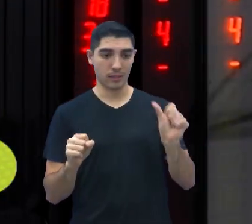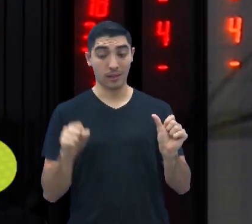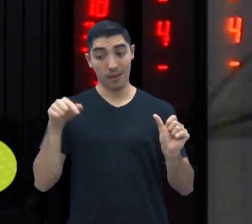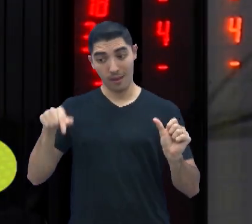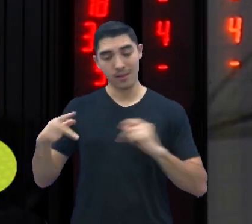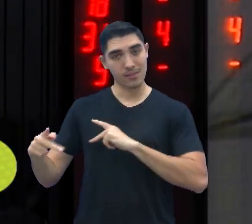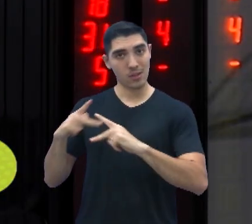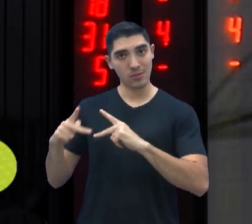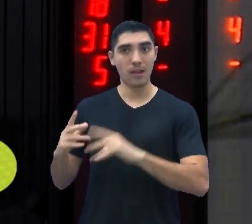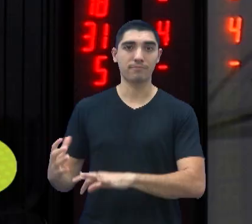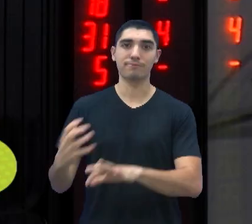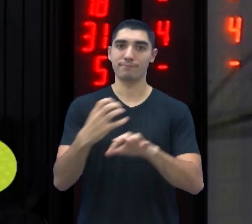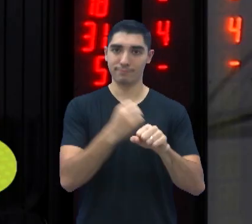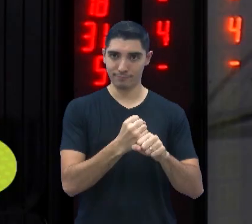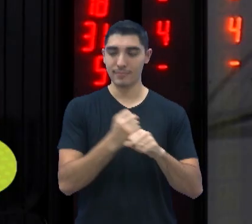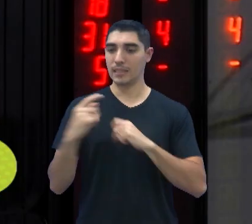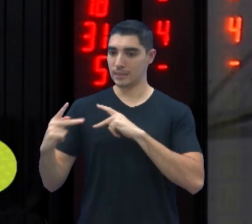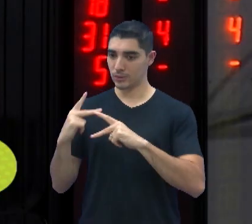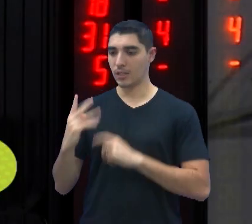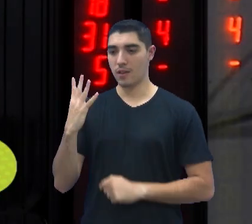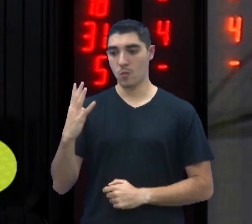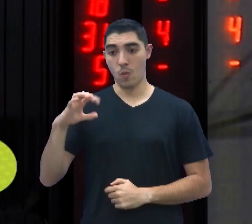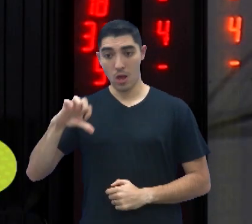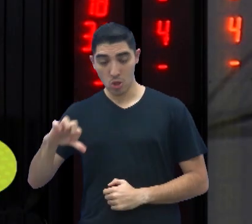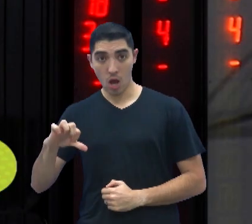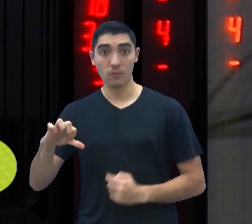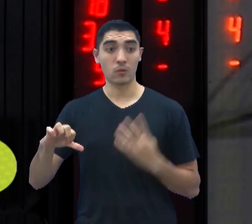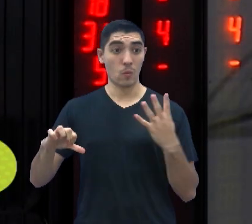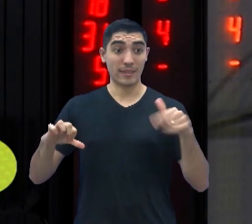placar, vitória joseense por 2 pontos,